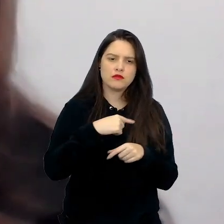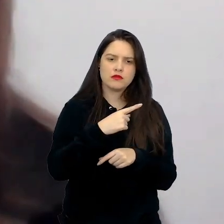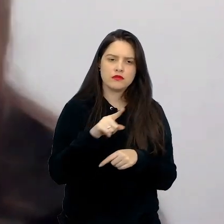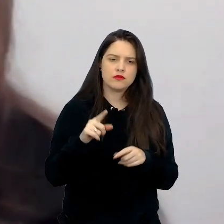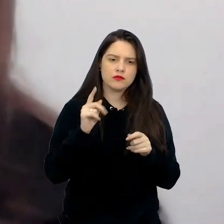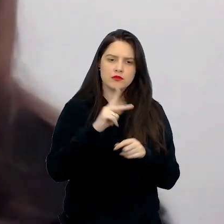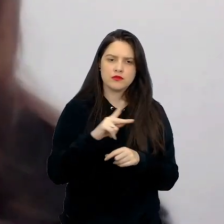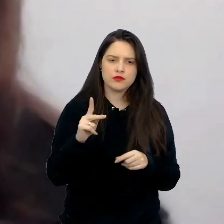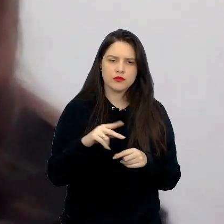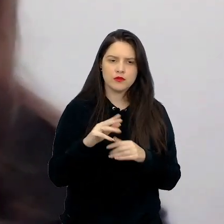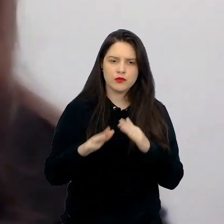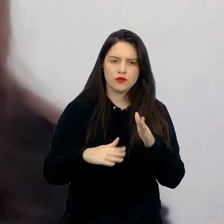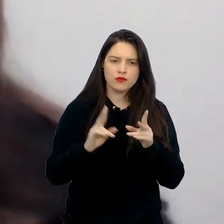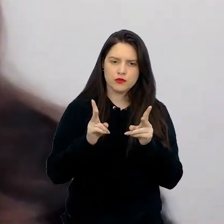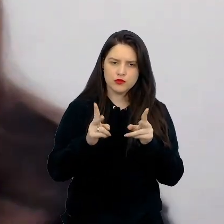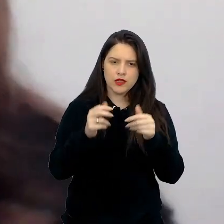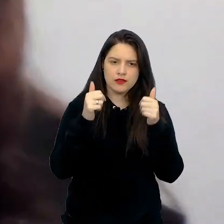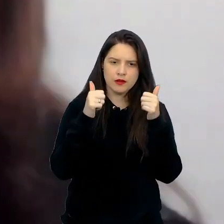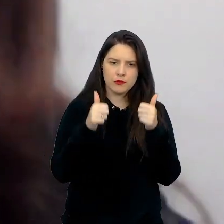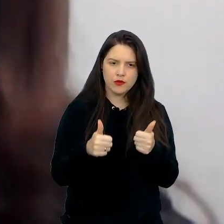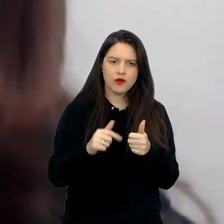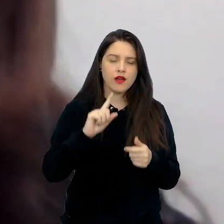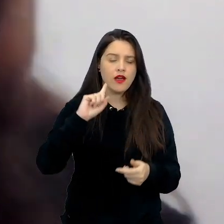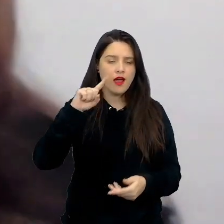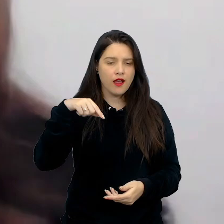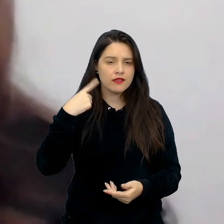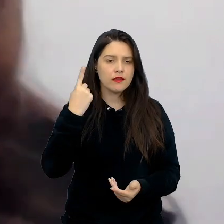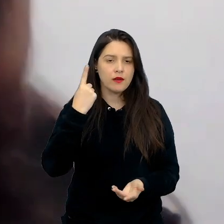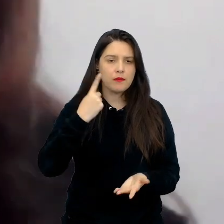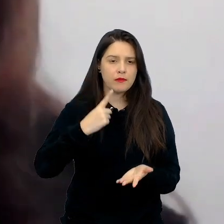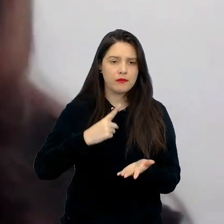professor, nos escute nesse momento, tá bom? Até